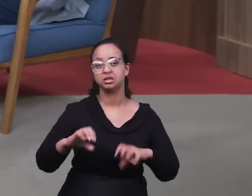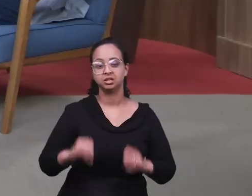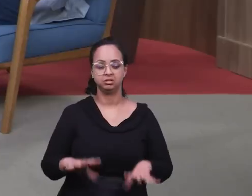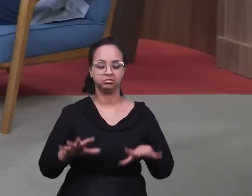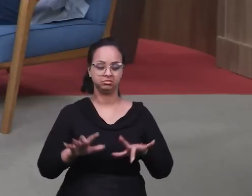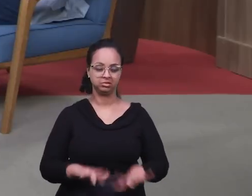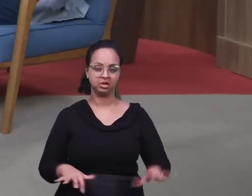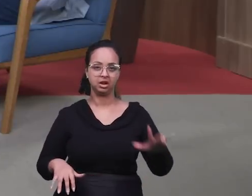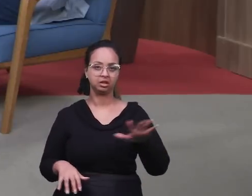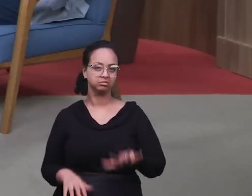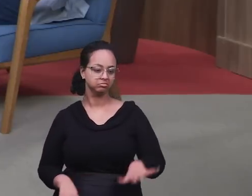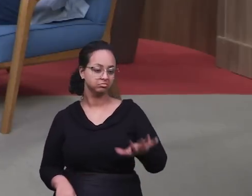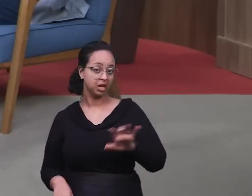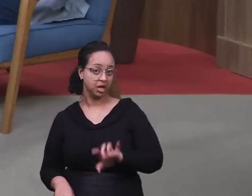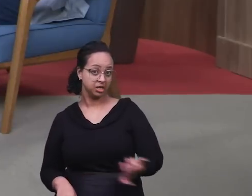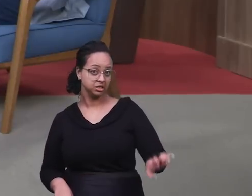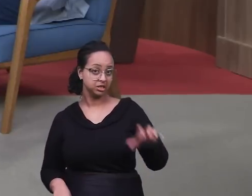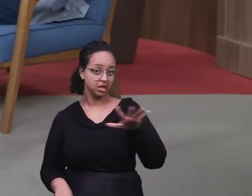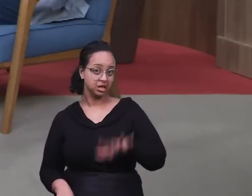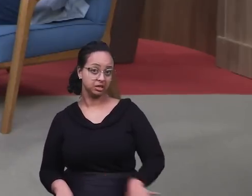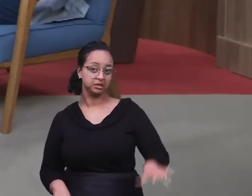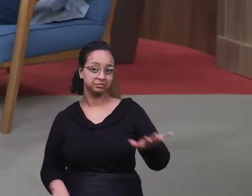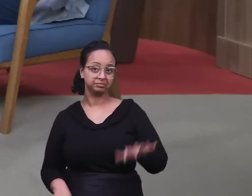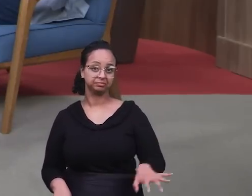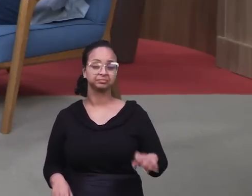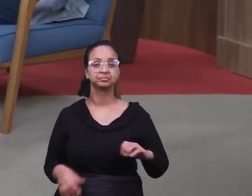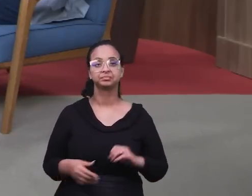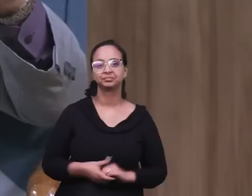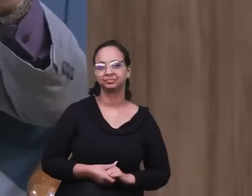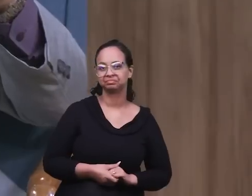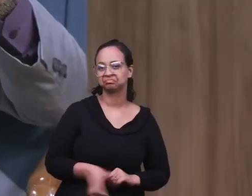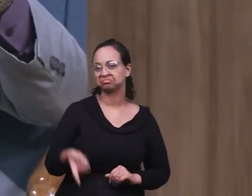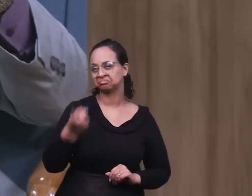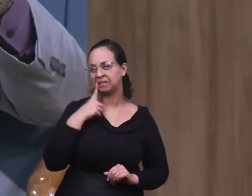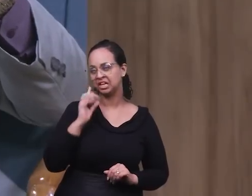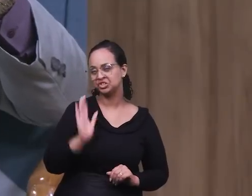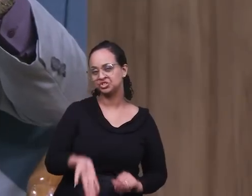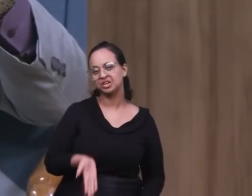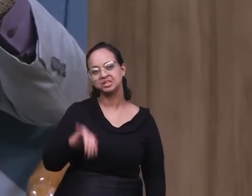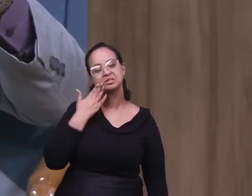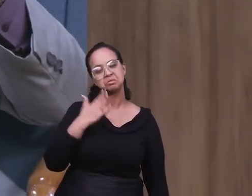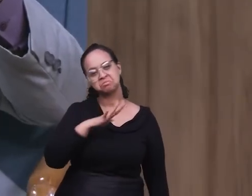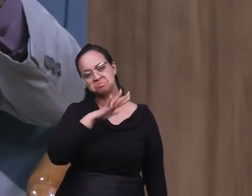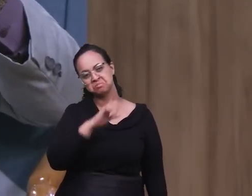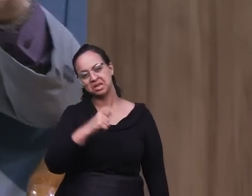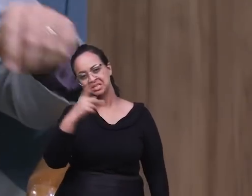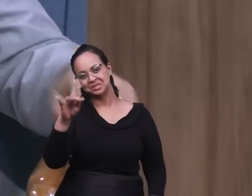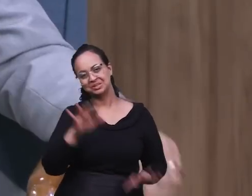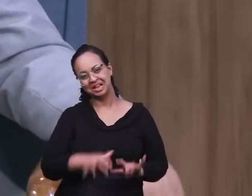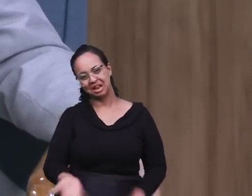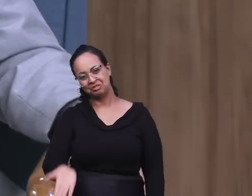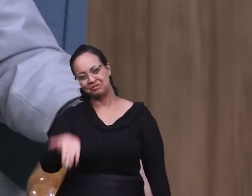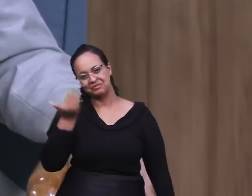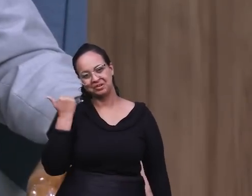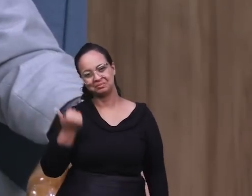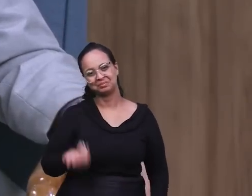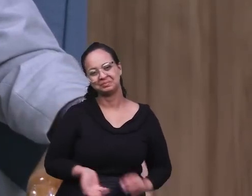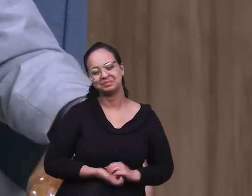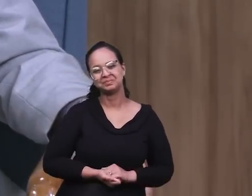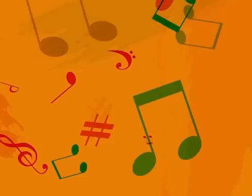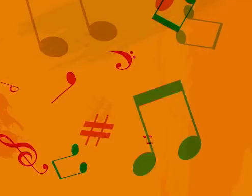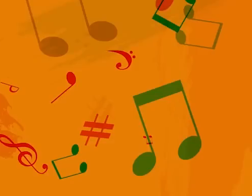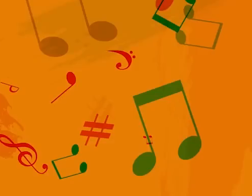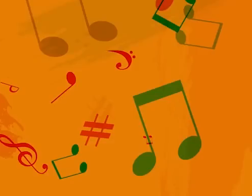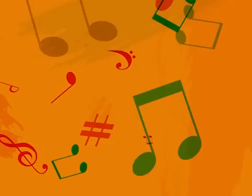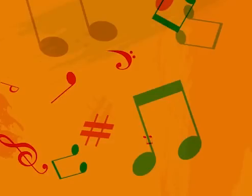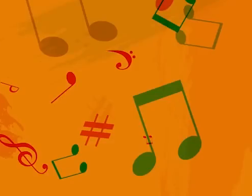ensinando os acordes com a mão esquerda, para serem tocados com a mão esquerda. Então você já sabe, pega o seu instrumento e vamos